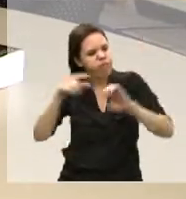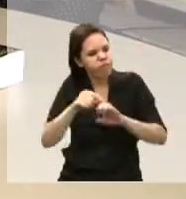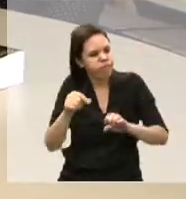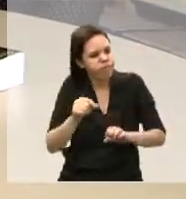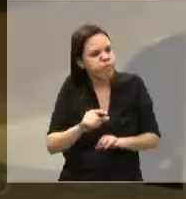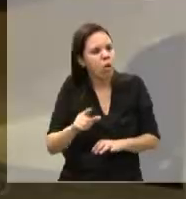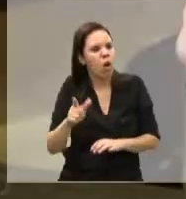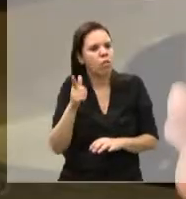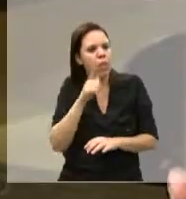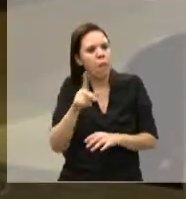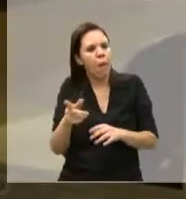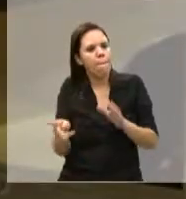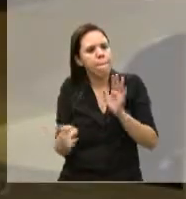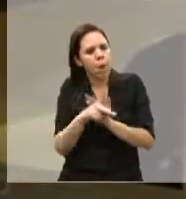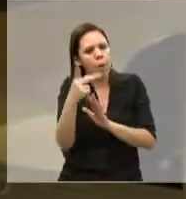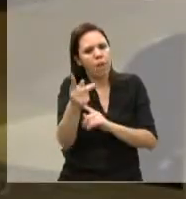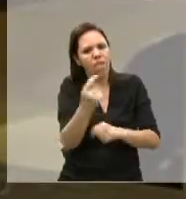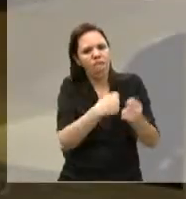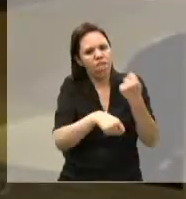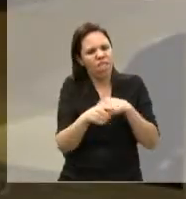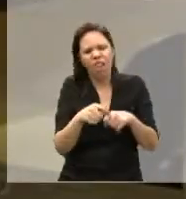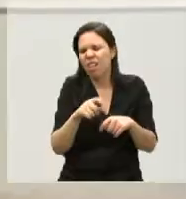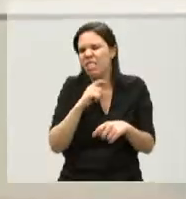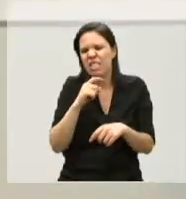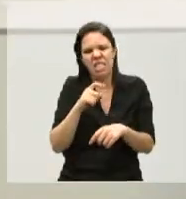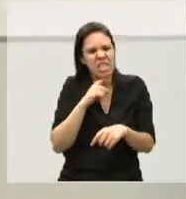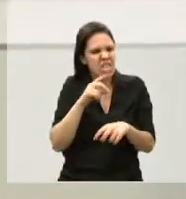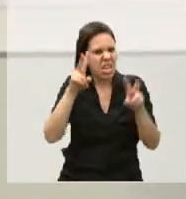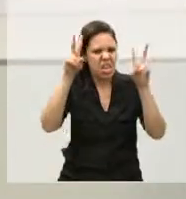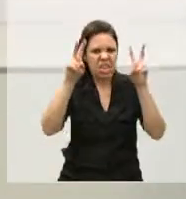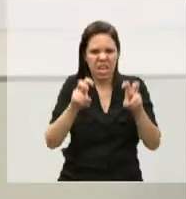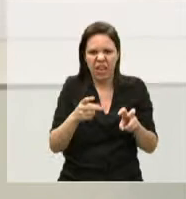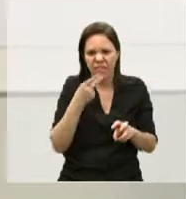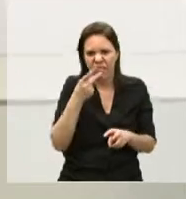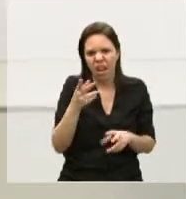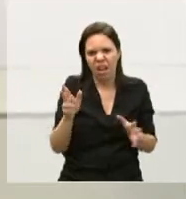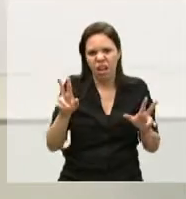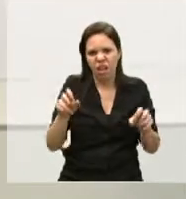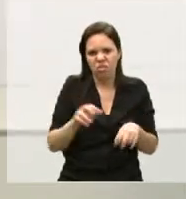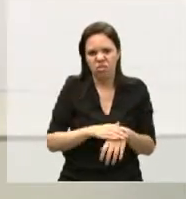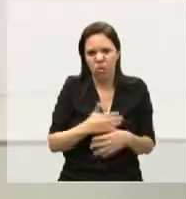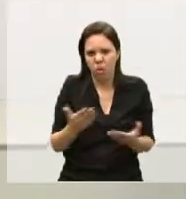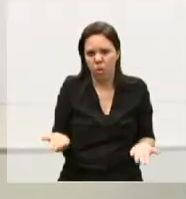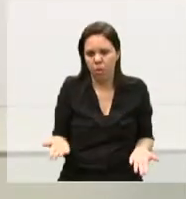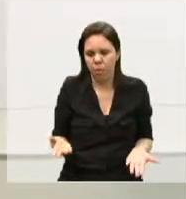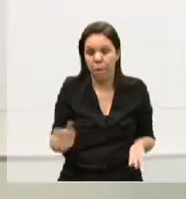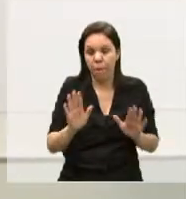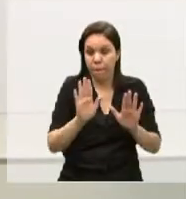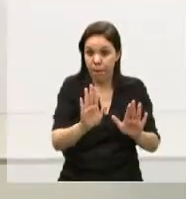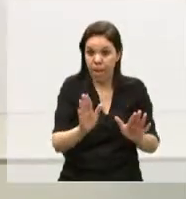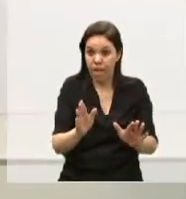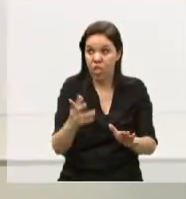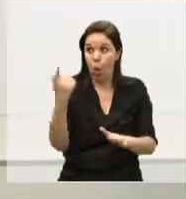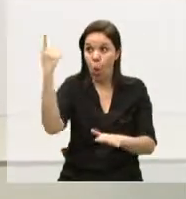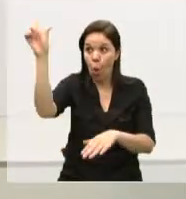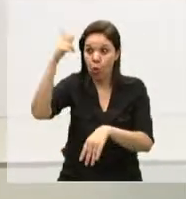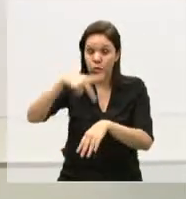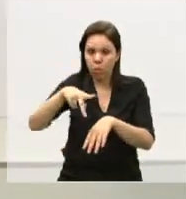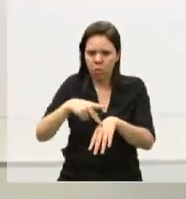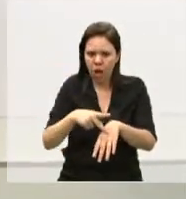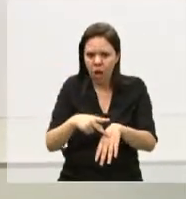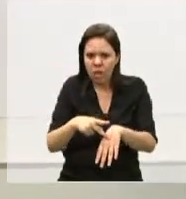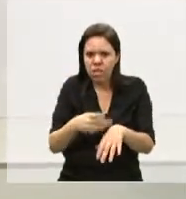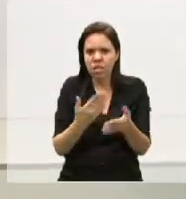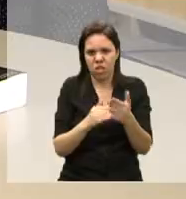para você montar o seu negócio. Esse assunto nem é debatido. Nem é debatido, né? E em escolas fora do país, você vê